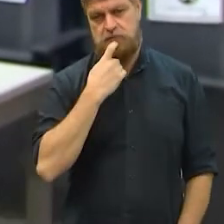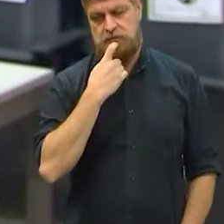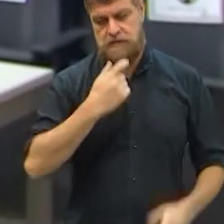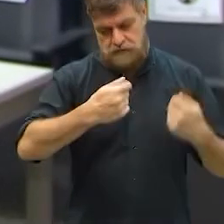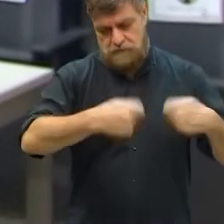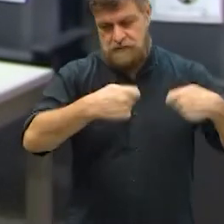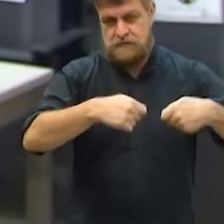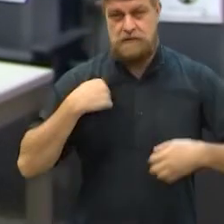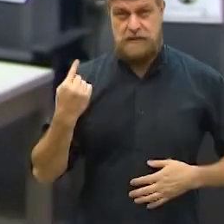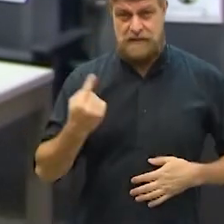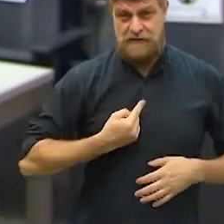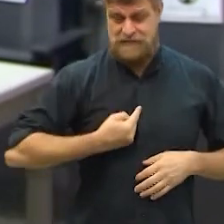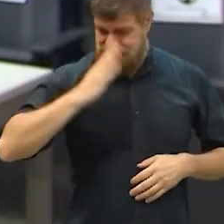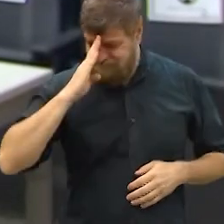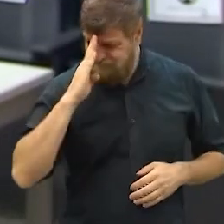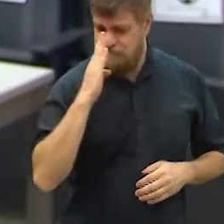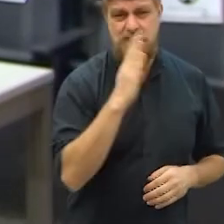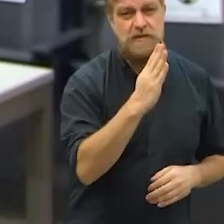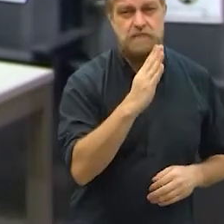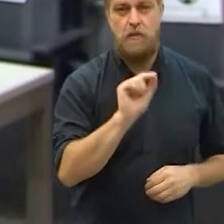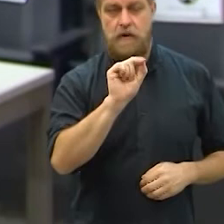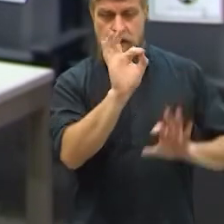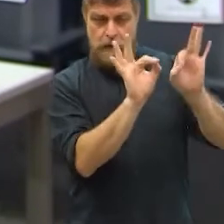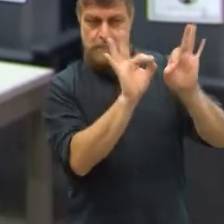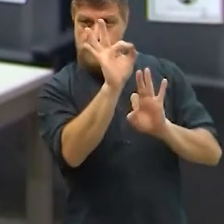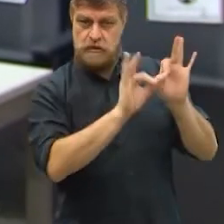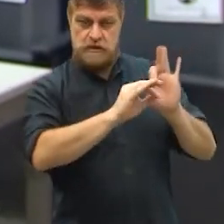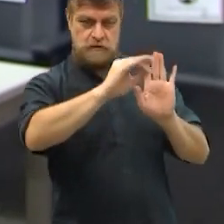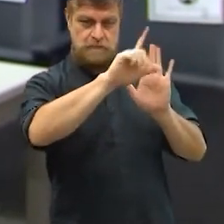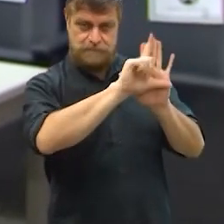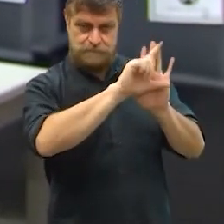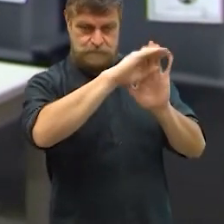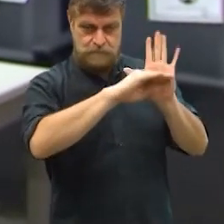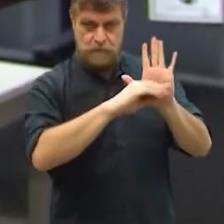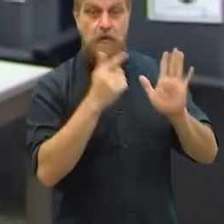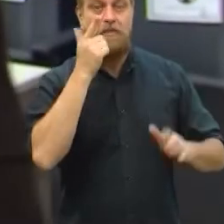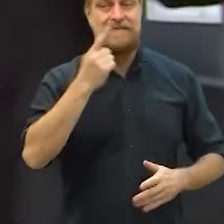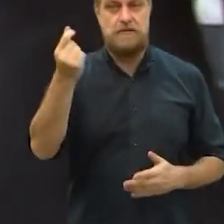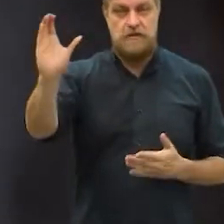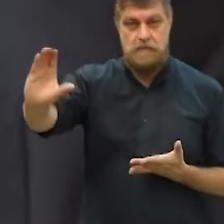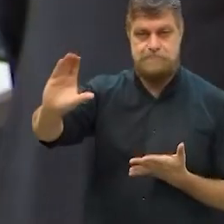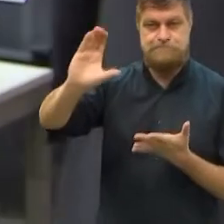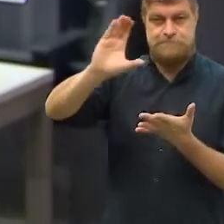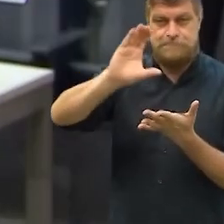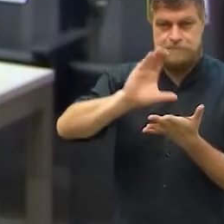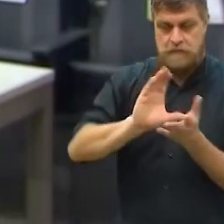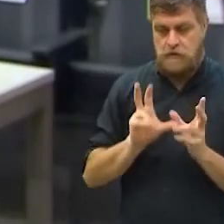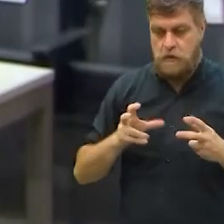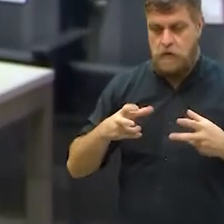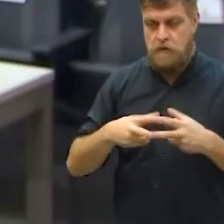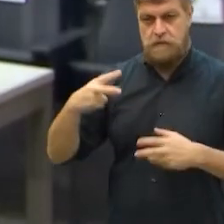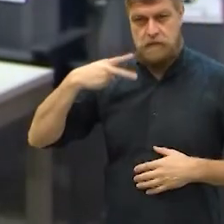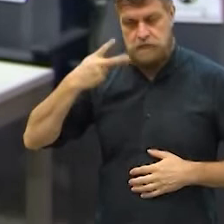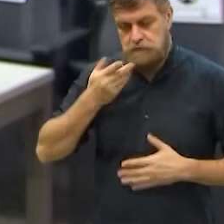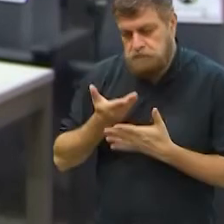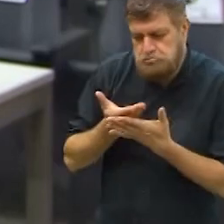Campinas. Então nós demos prioridade aos projetos que trazem os investimentos para Campinas e a